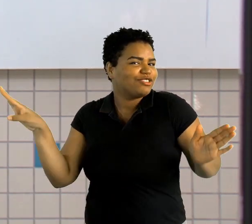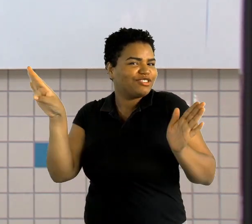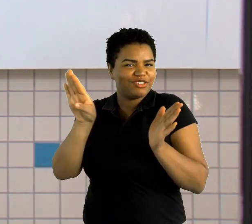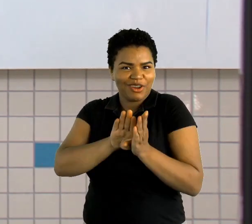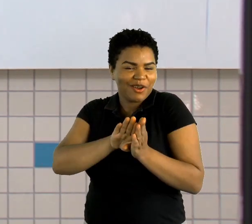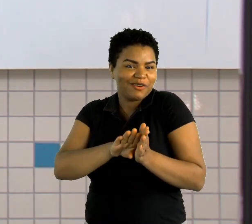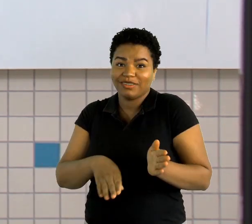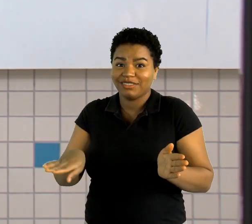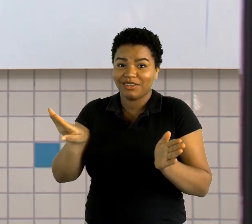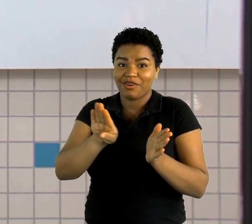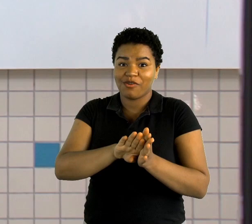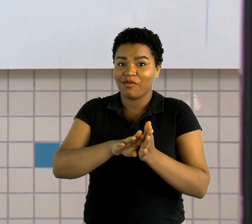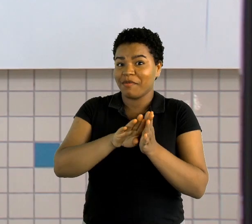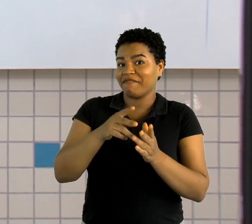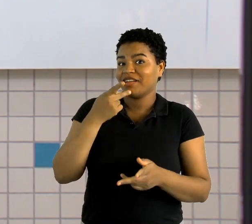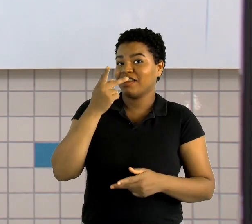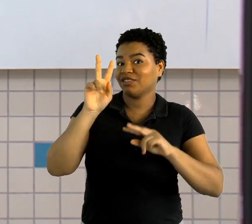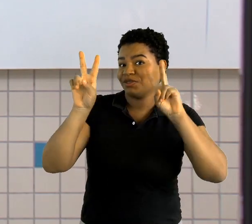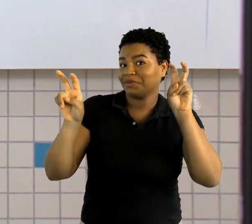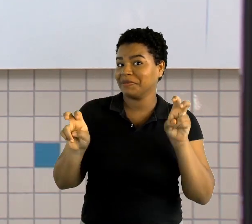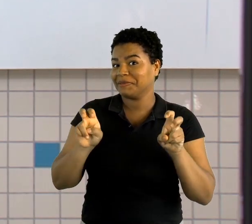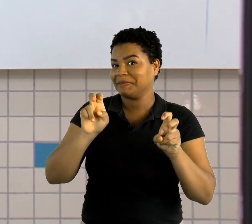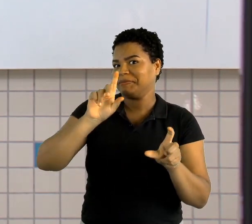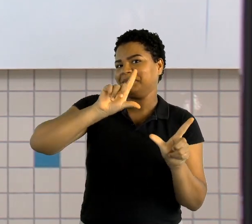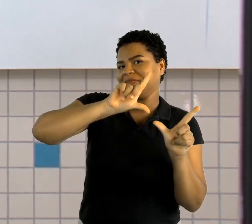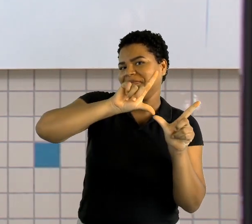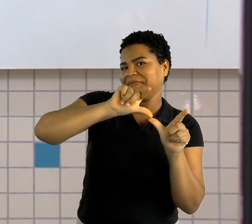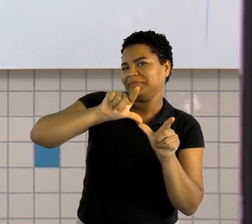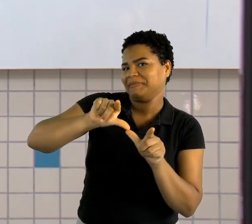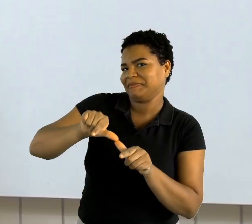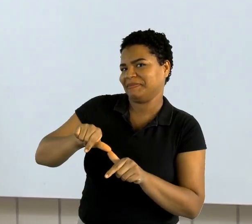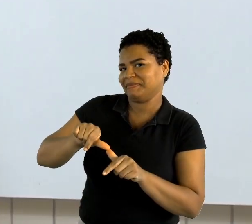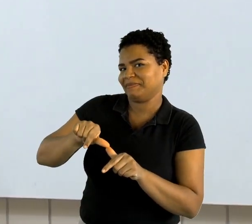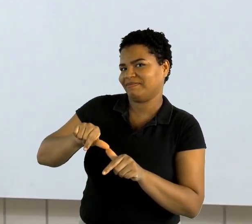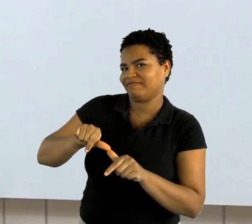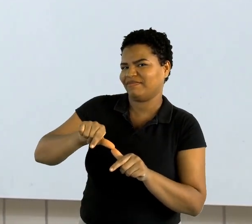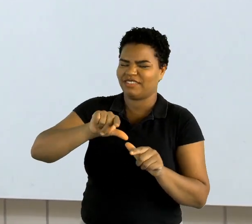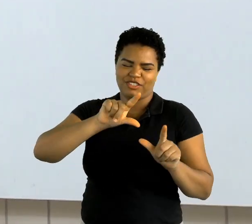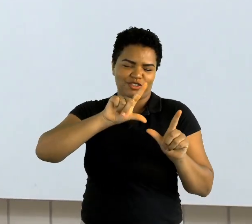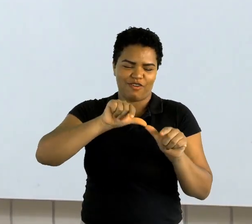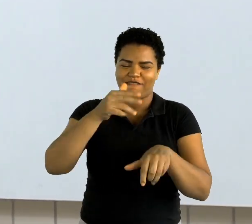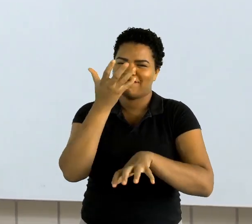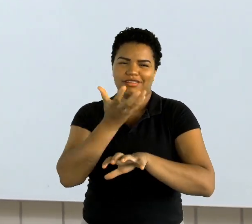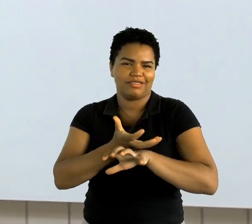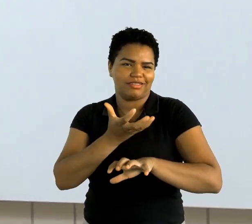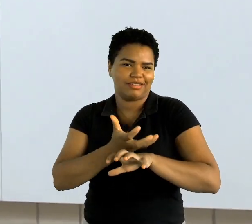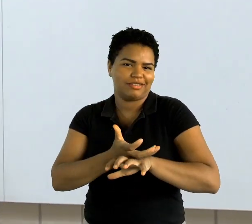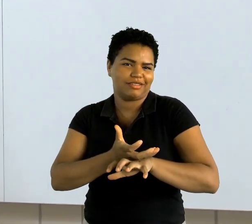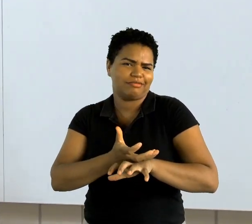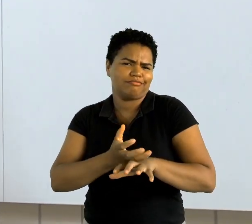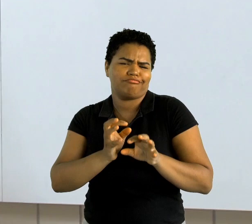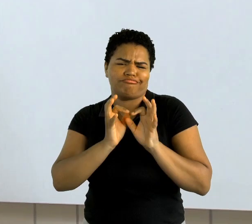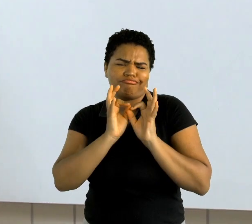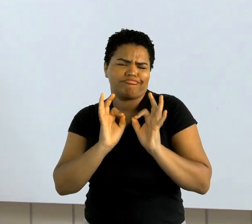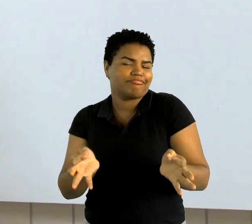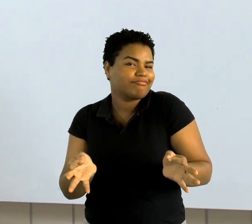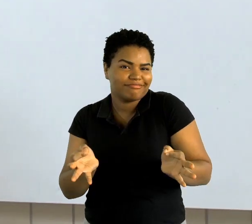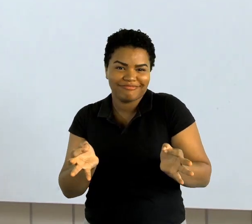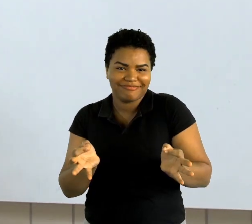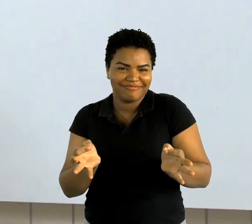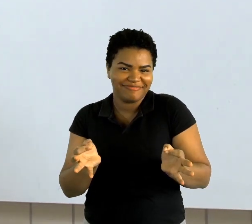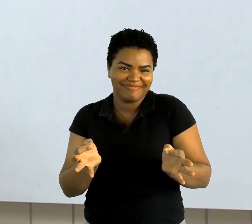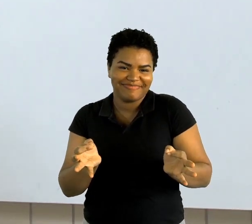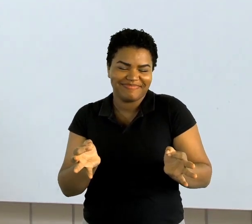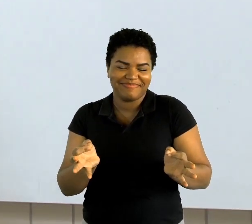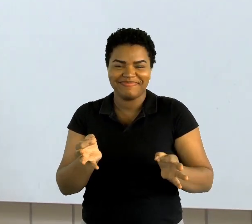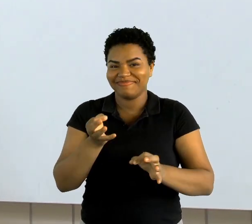de geografia. Olha lá, geografia que é uma disciplina descomplicada, geografia que é